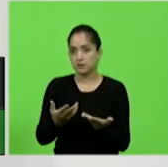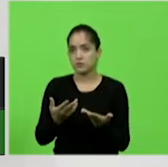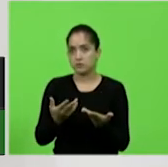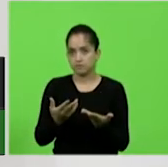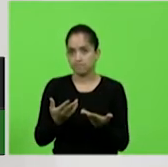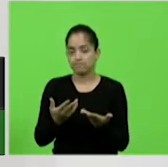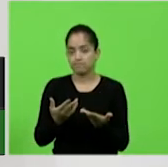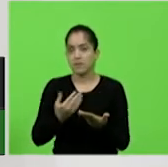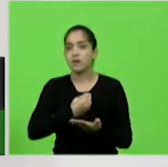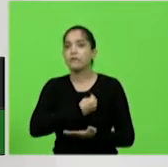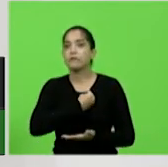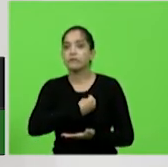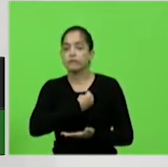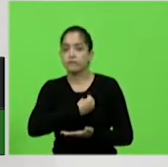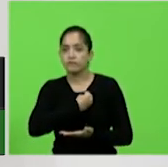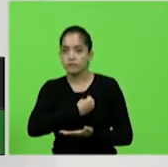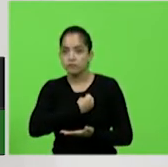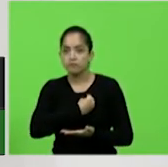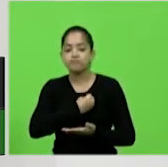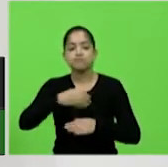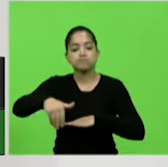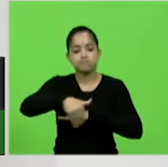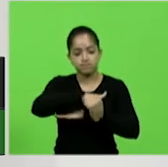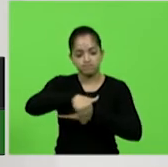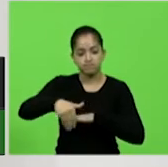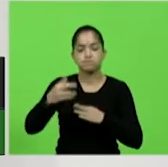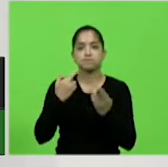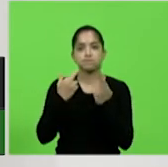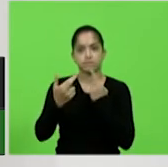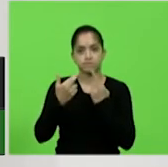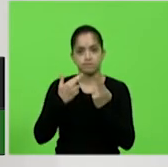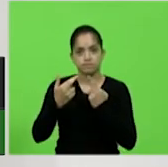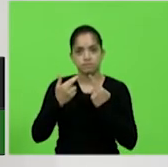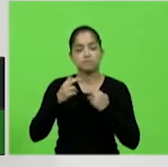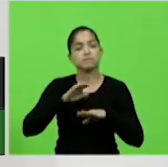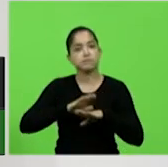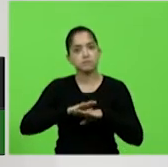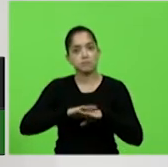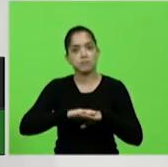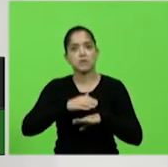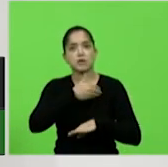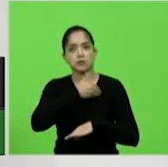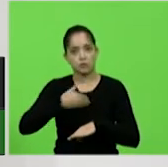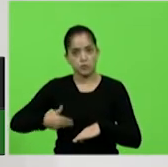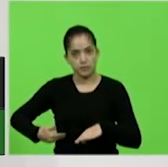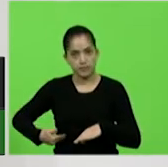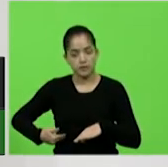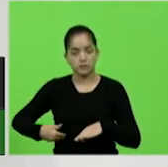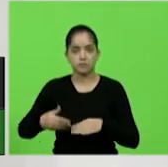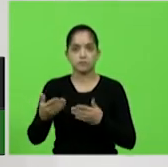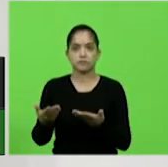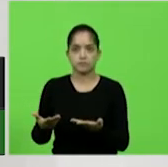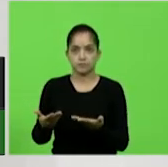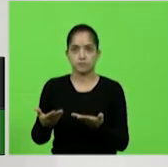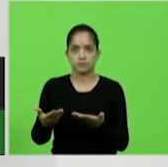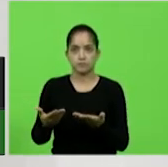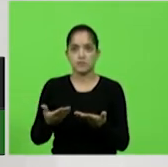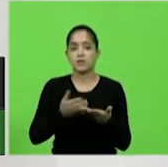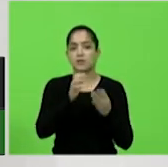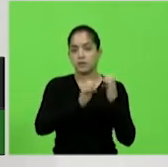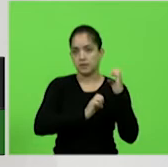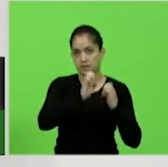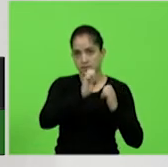A responsabilidade pelas vidas nas rodovias é do governo e é, consequentemente, das